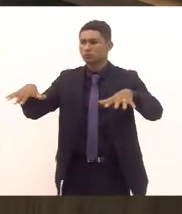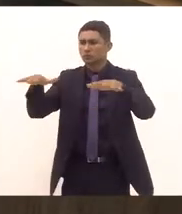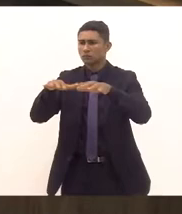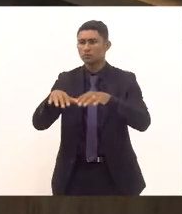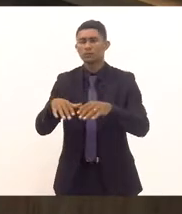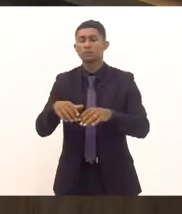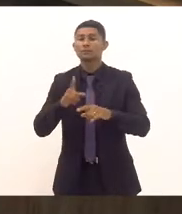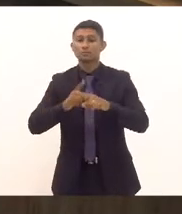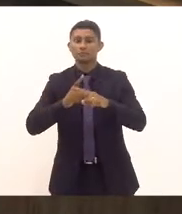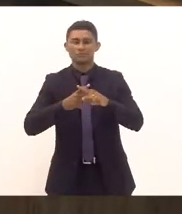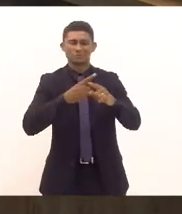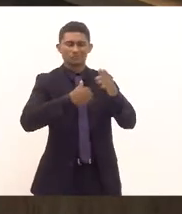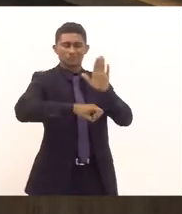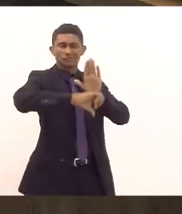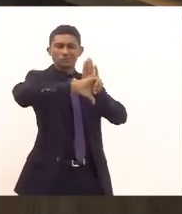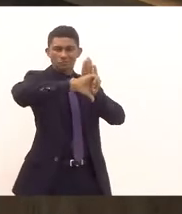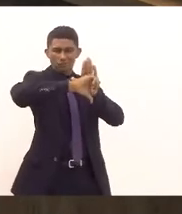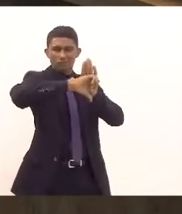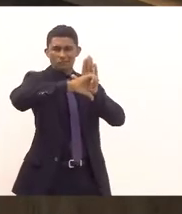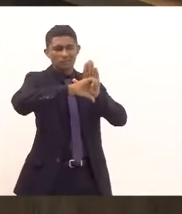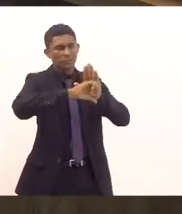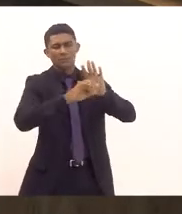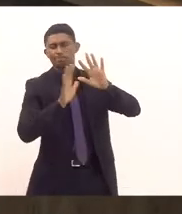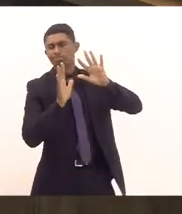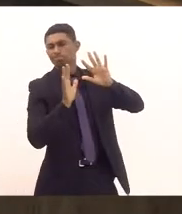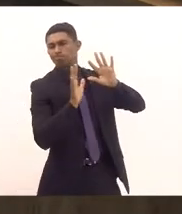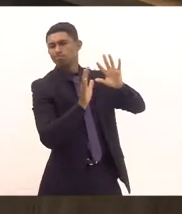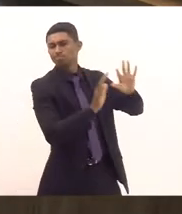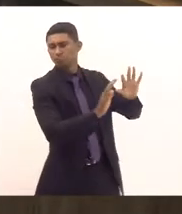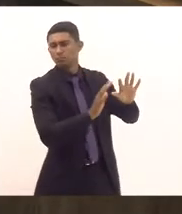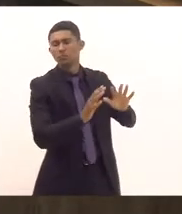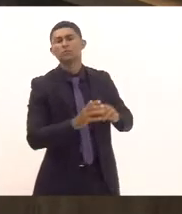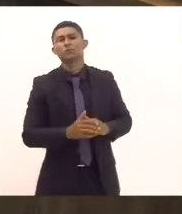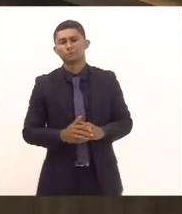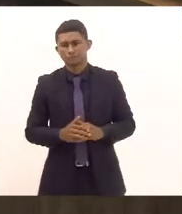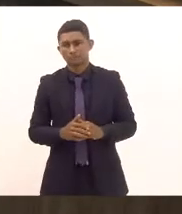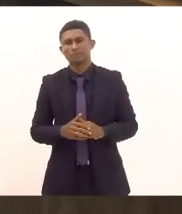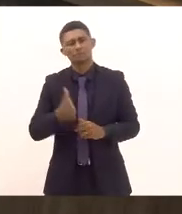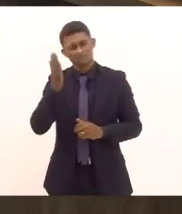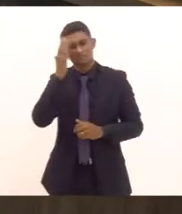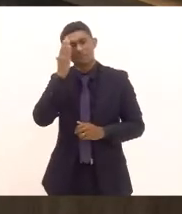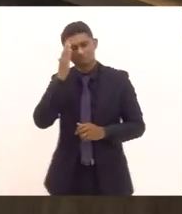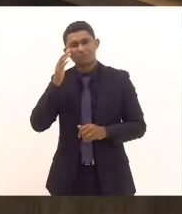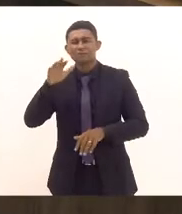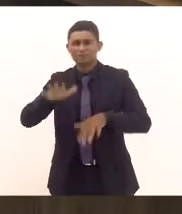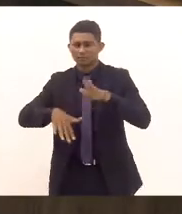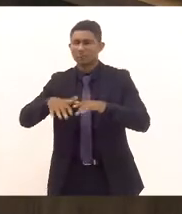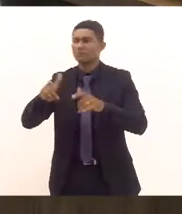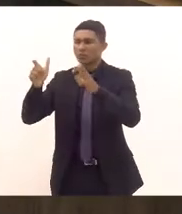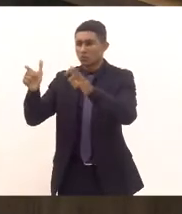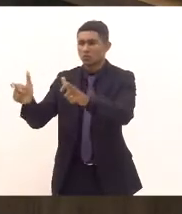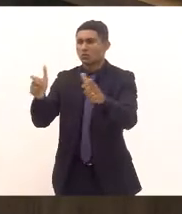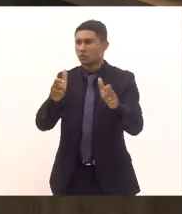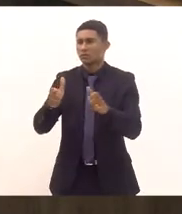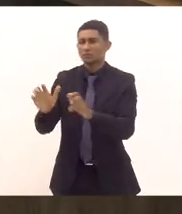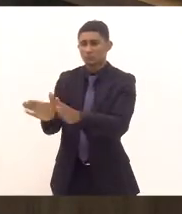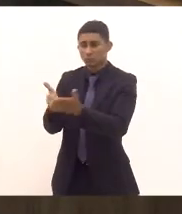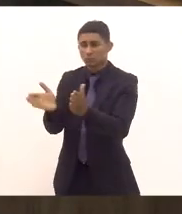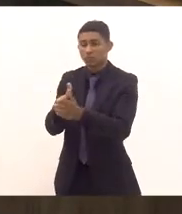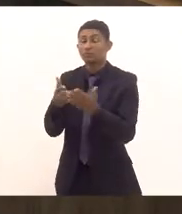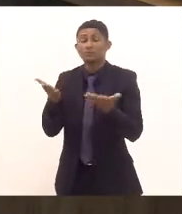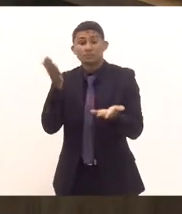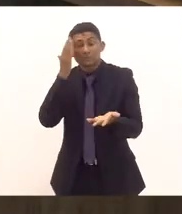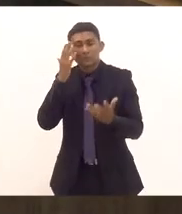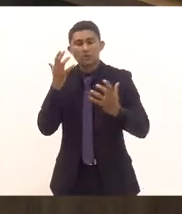a criminalidade com todas as ilegalidades que muitas vezes tem nos territórios mais periféricos é o hip-hop